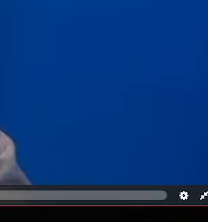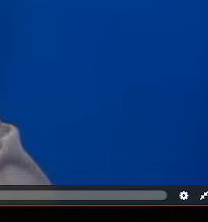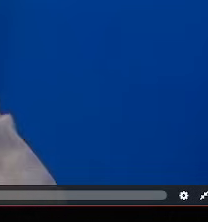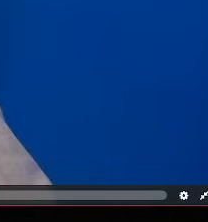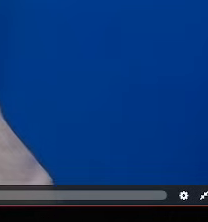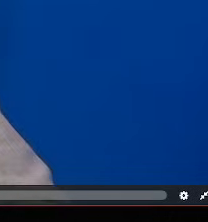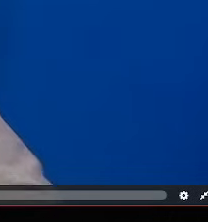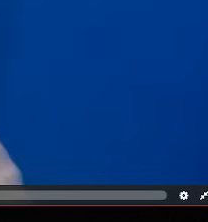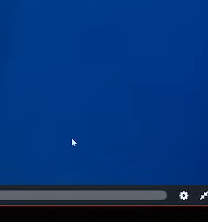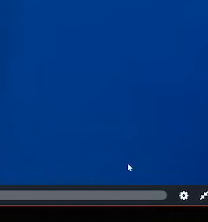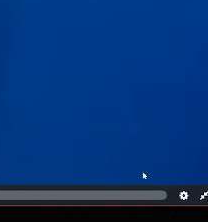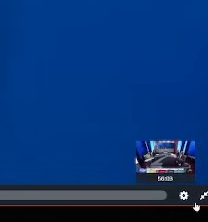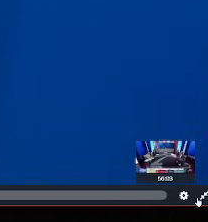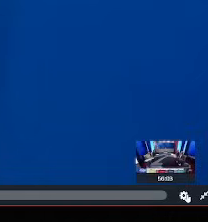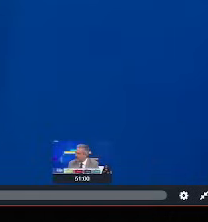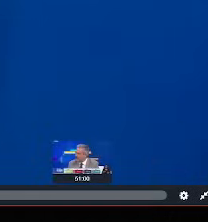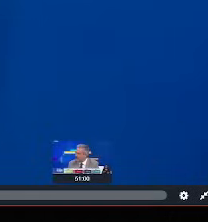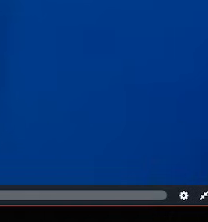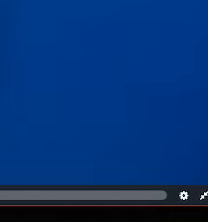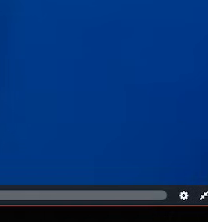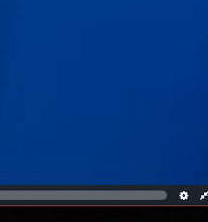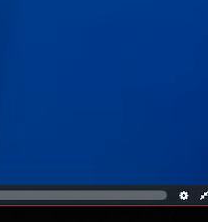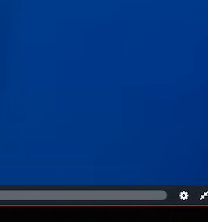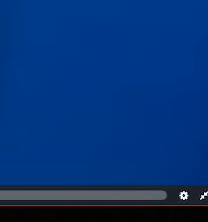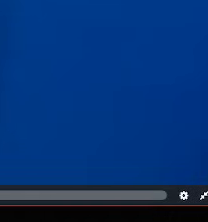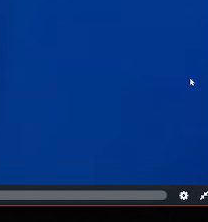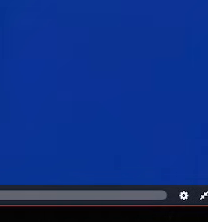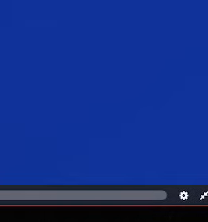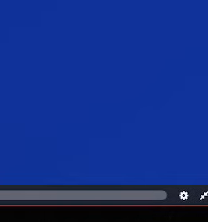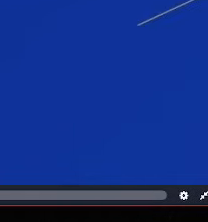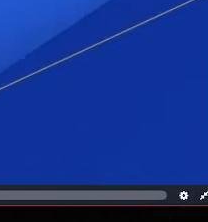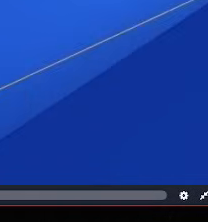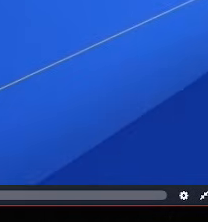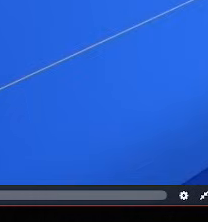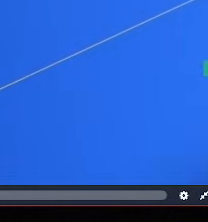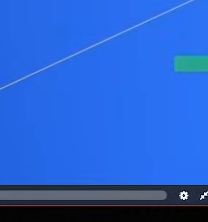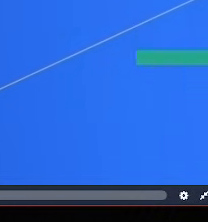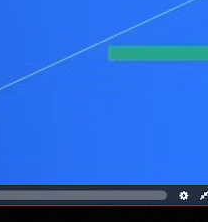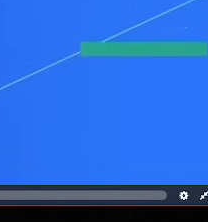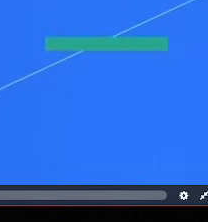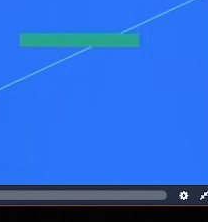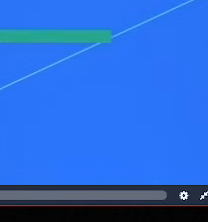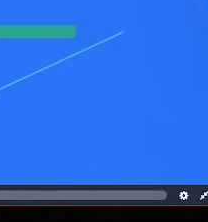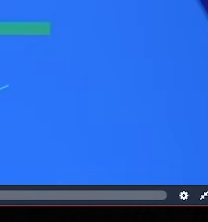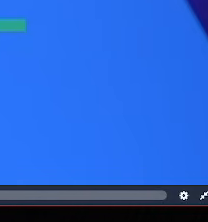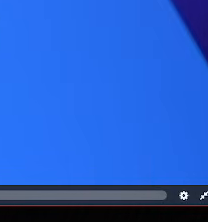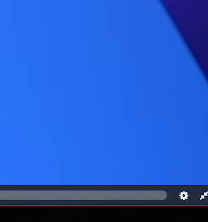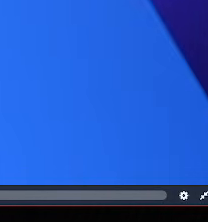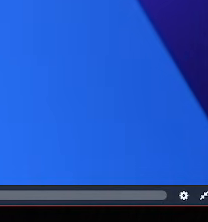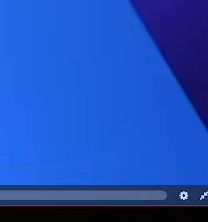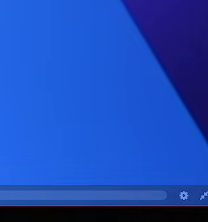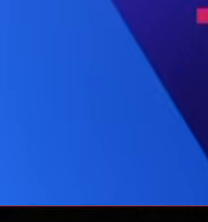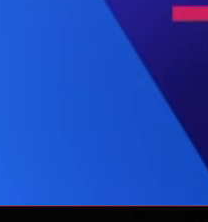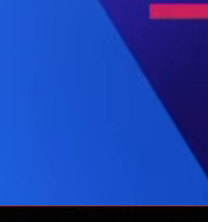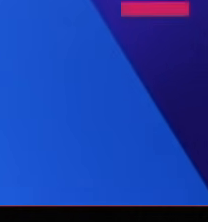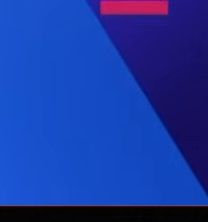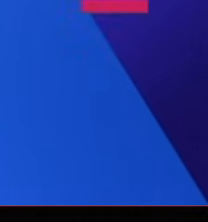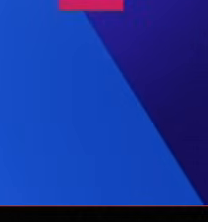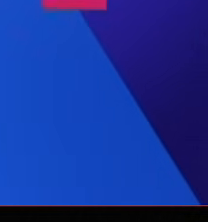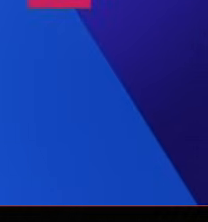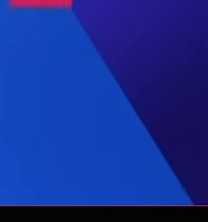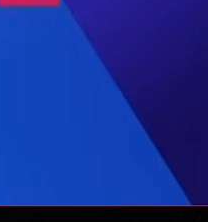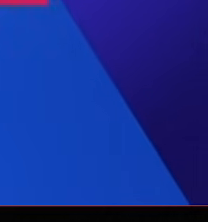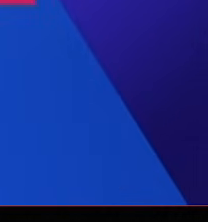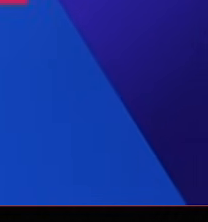let's go um irtp não posso quero ver o debate sei que tu és um Ch de